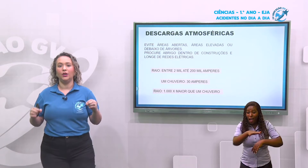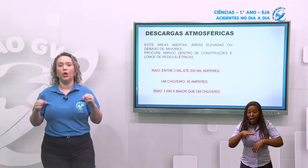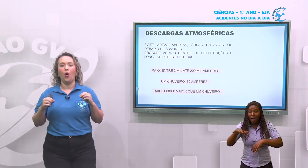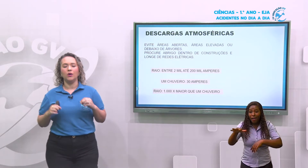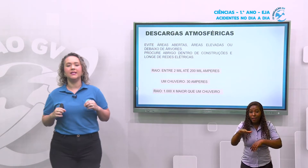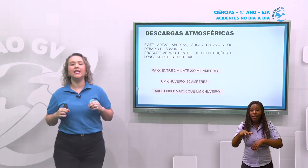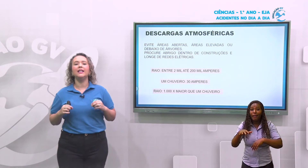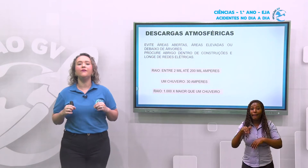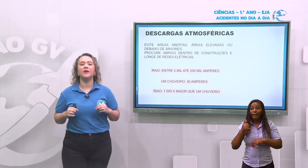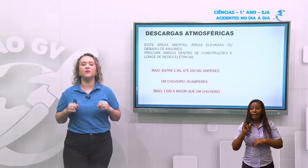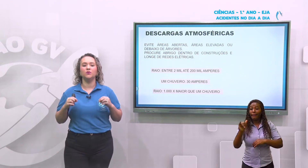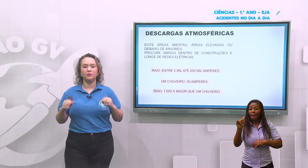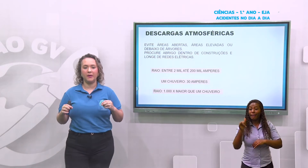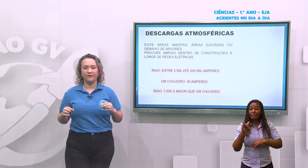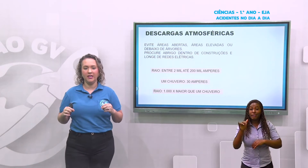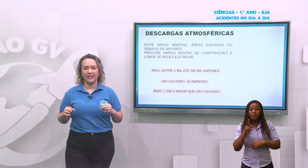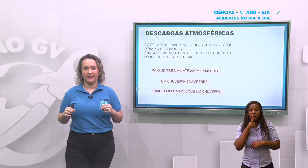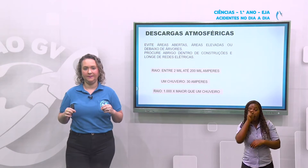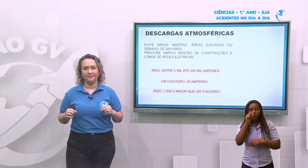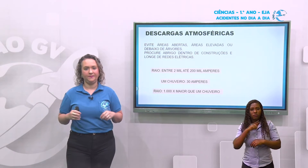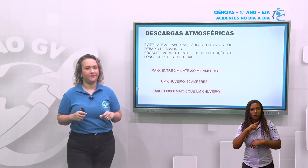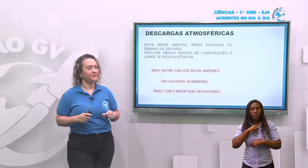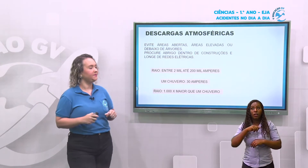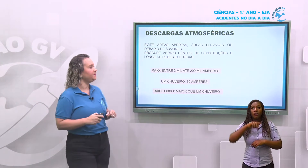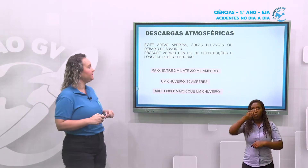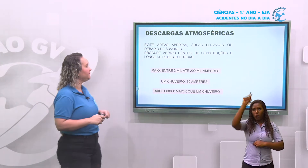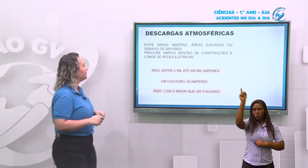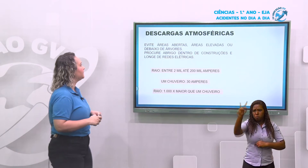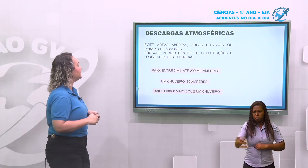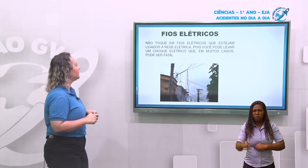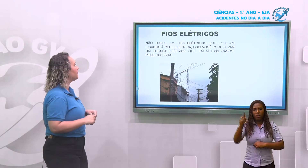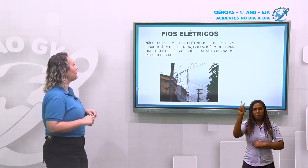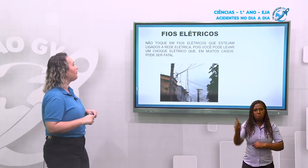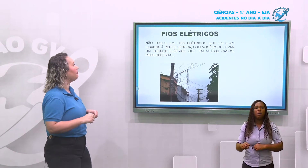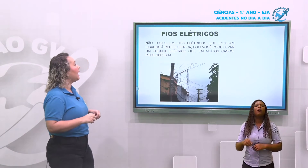lugar. Nós é que devemos nos prevenir.